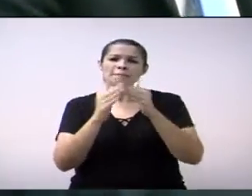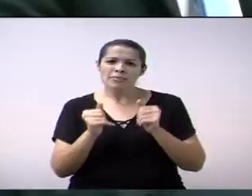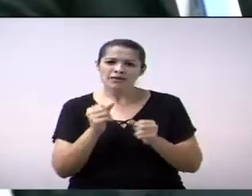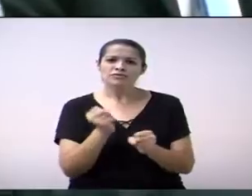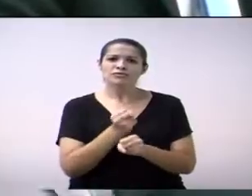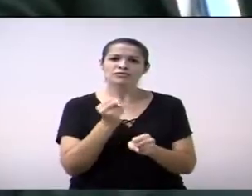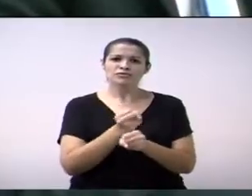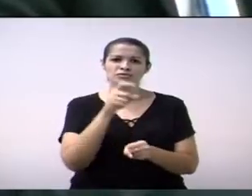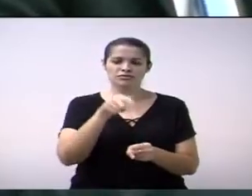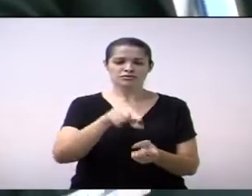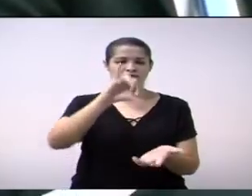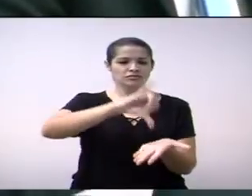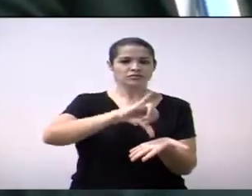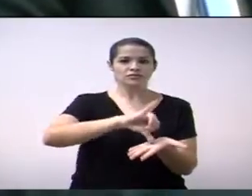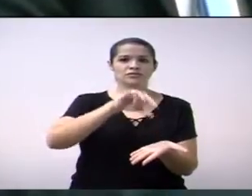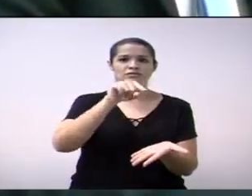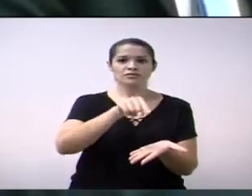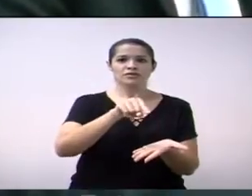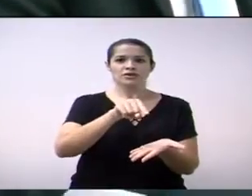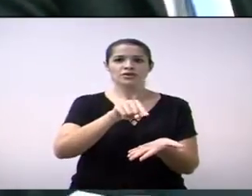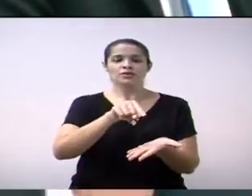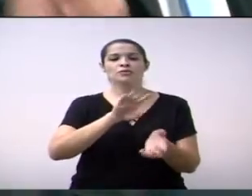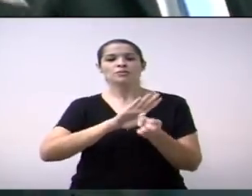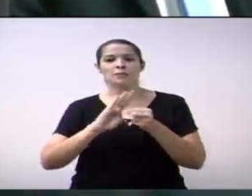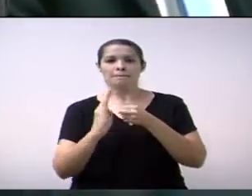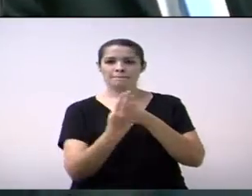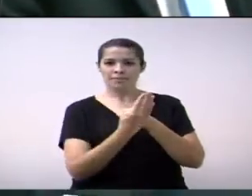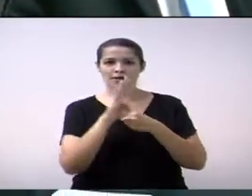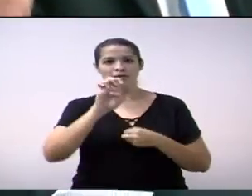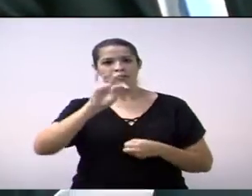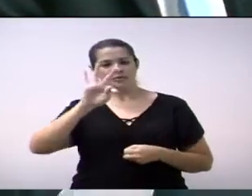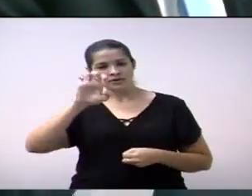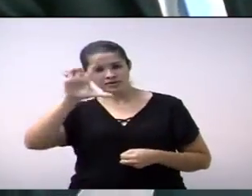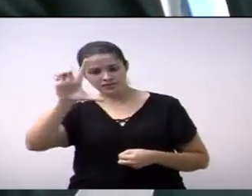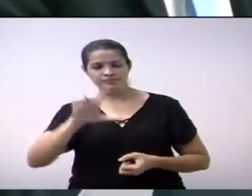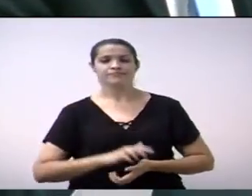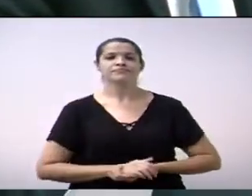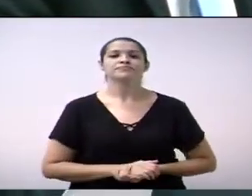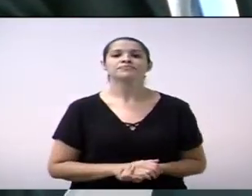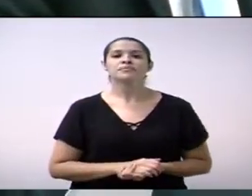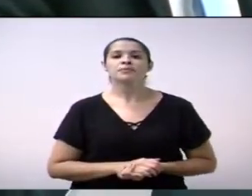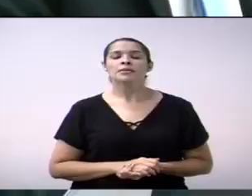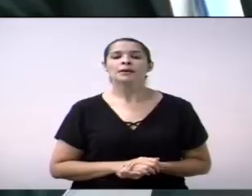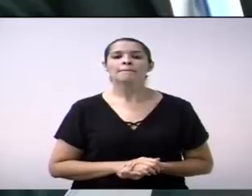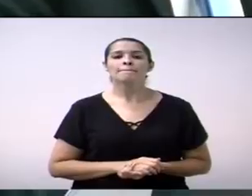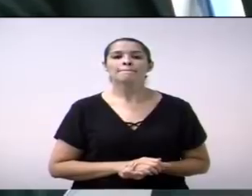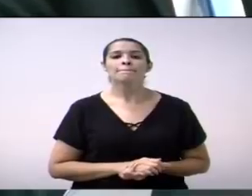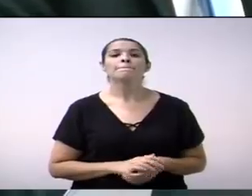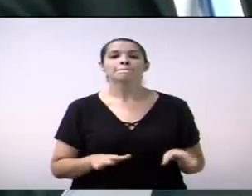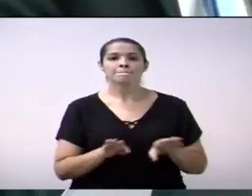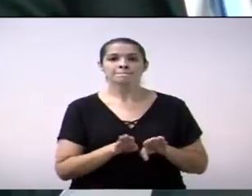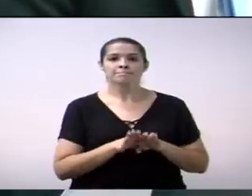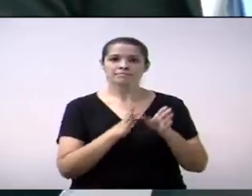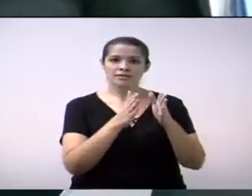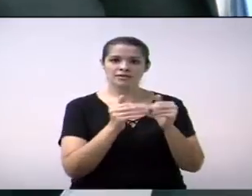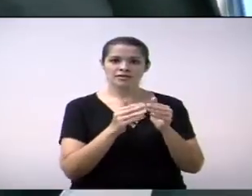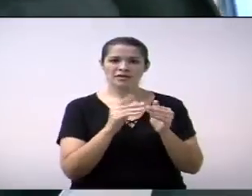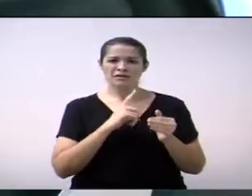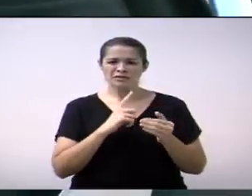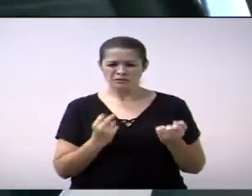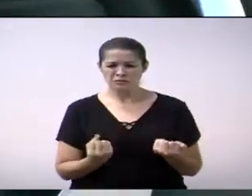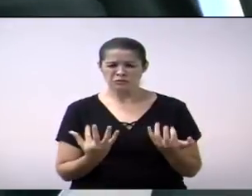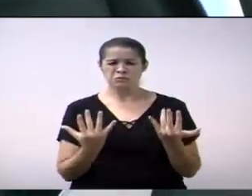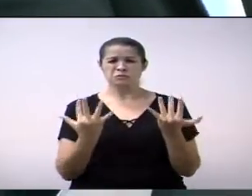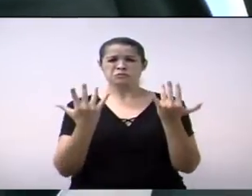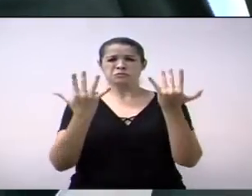Betel. De número 170, do vereador Duca Zelato, propondo executivo a poda no mato no entorno da creche